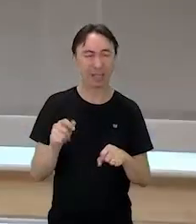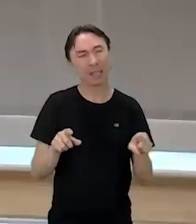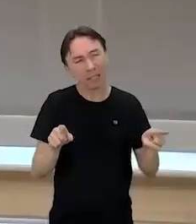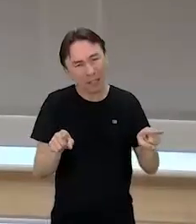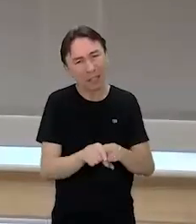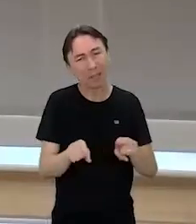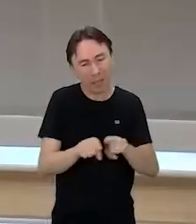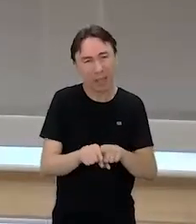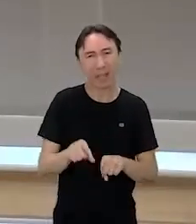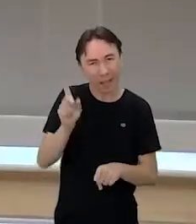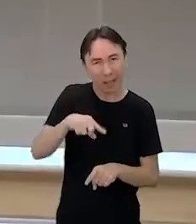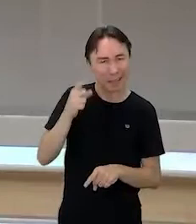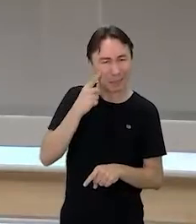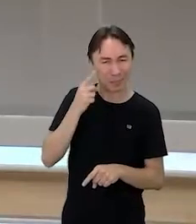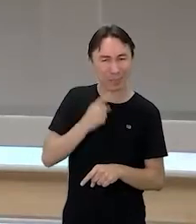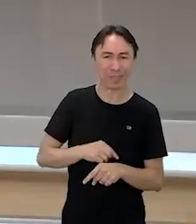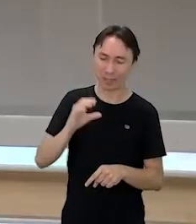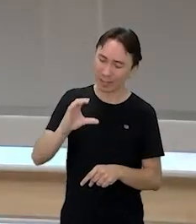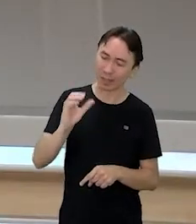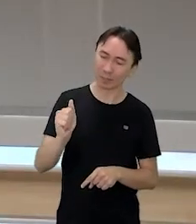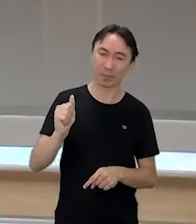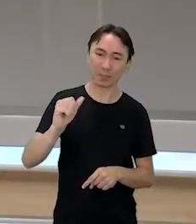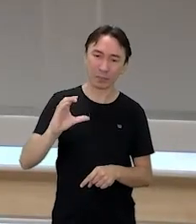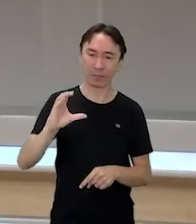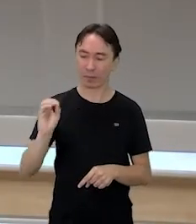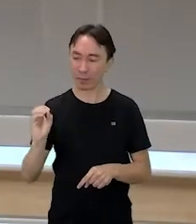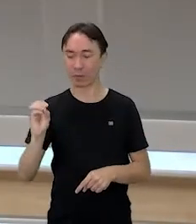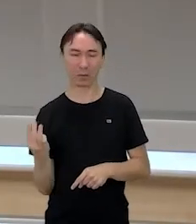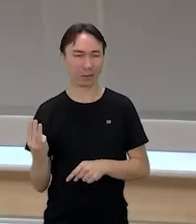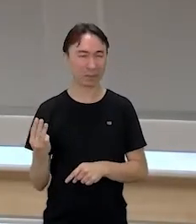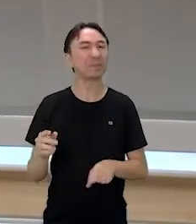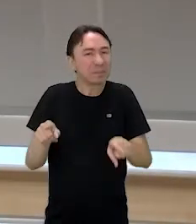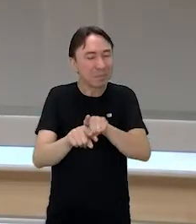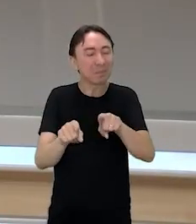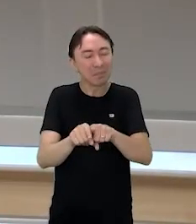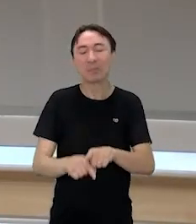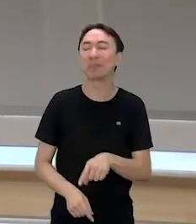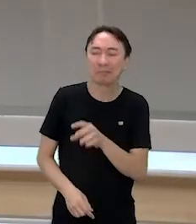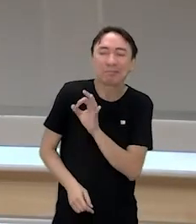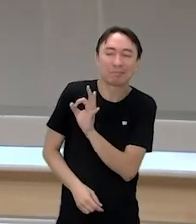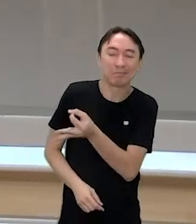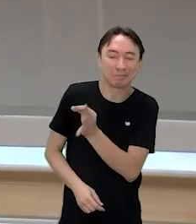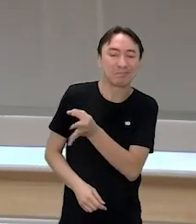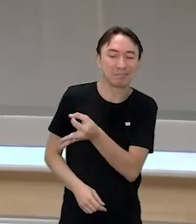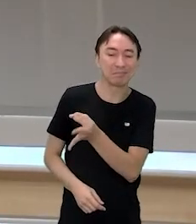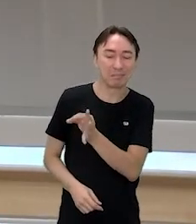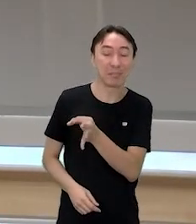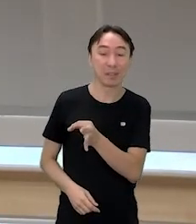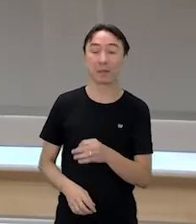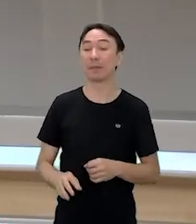é uma rocha calcária. Que legal. Ela é uma rocha calcária. Ela tem um calcário na constituição e tal, mas